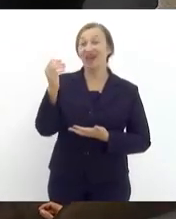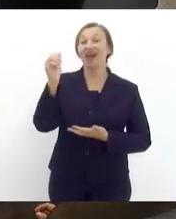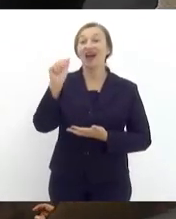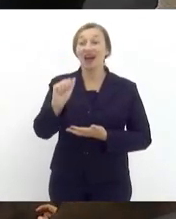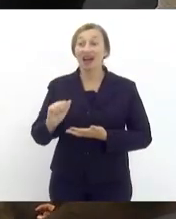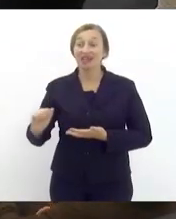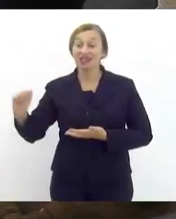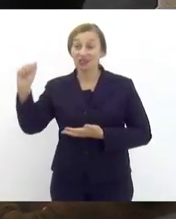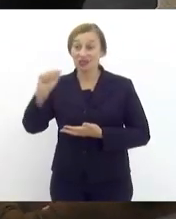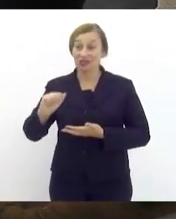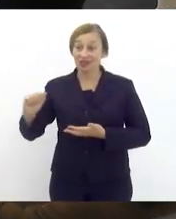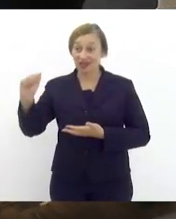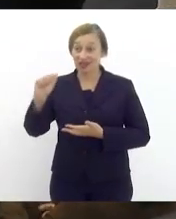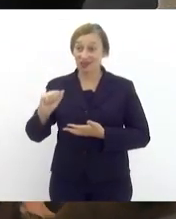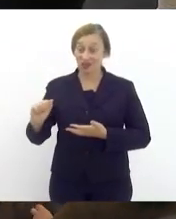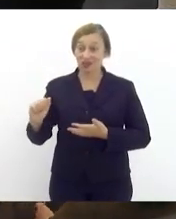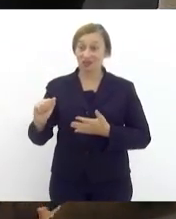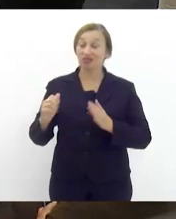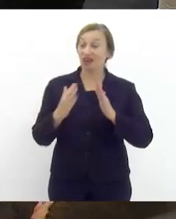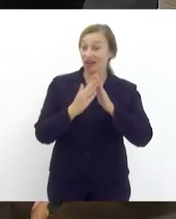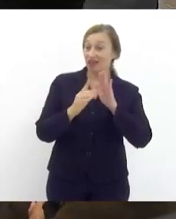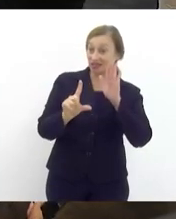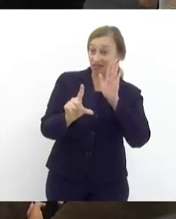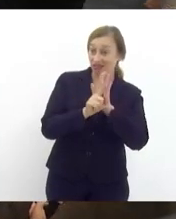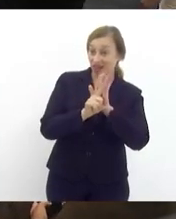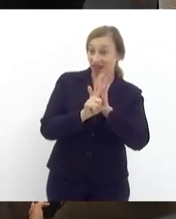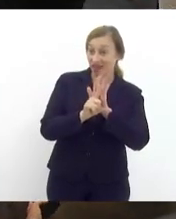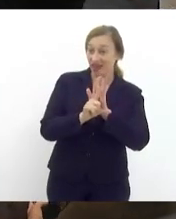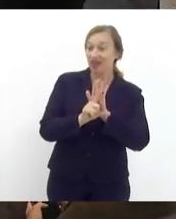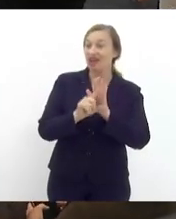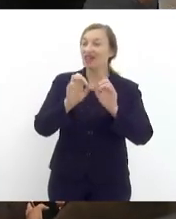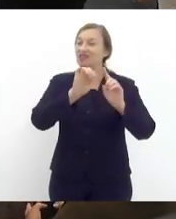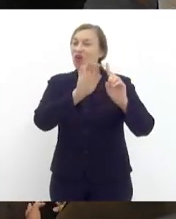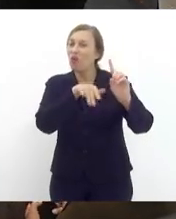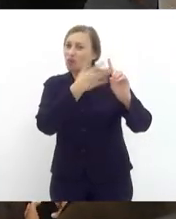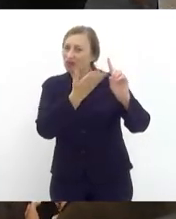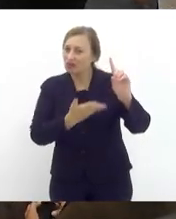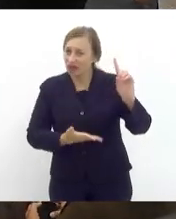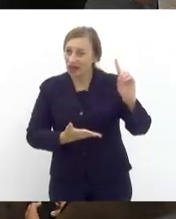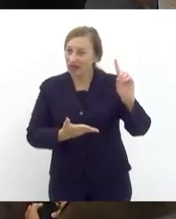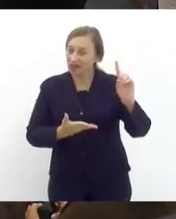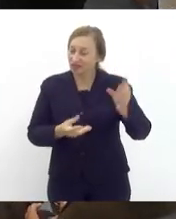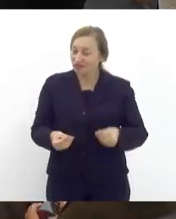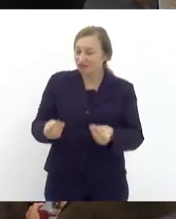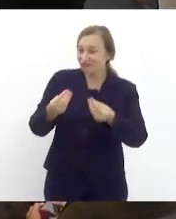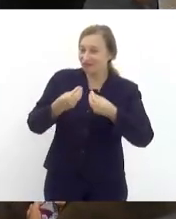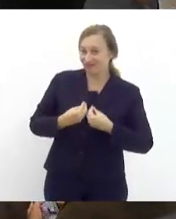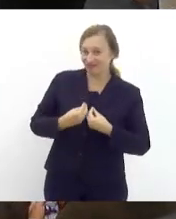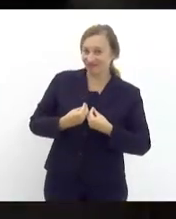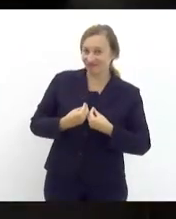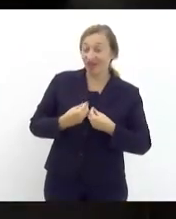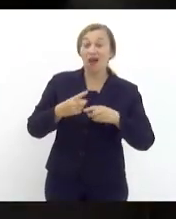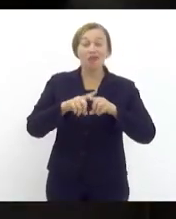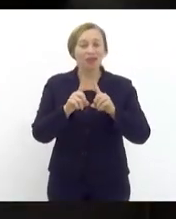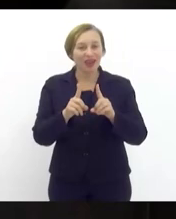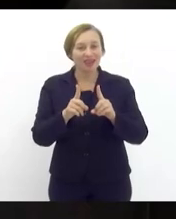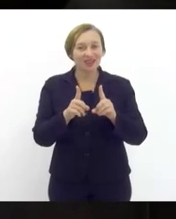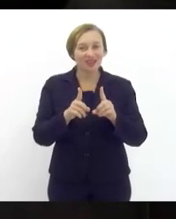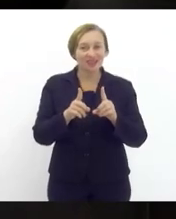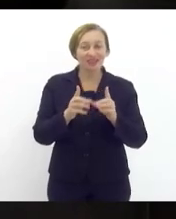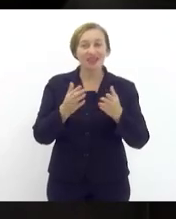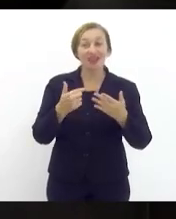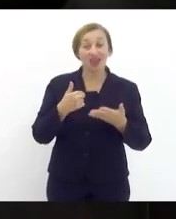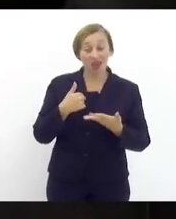legislativas essa homenagem que me foi prestado mas eu estendo